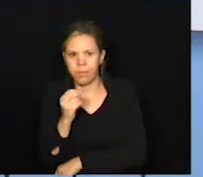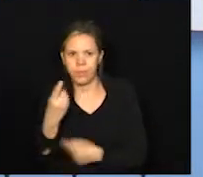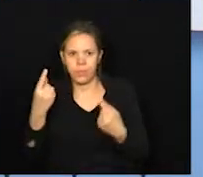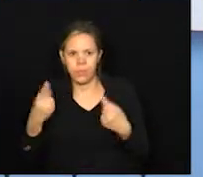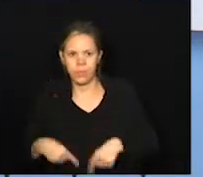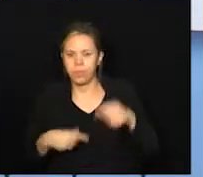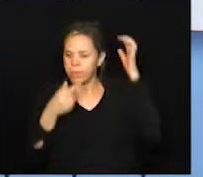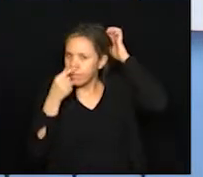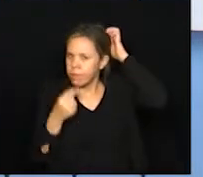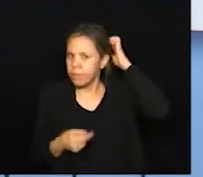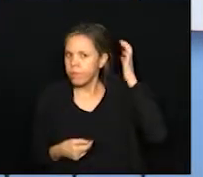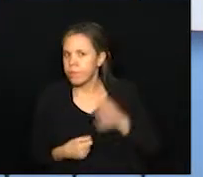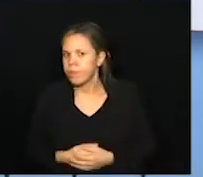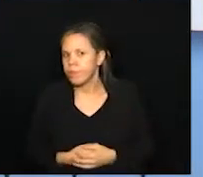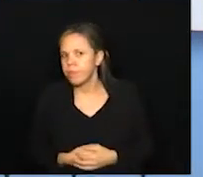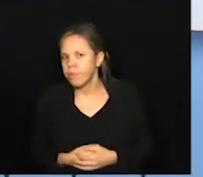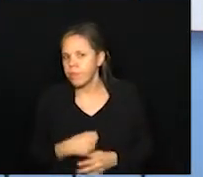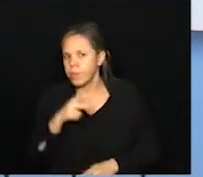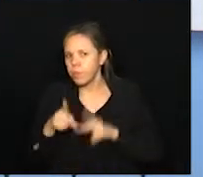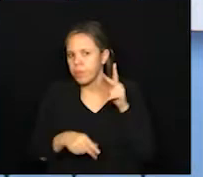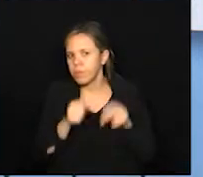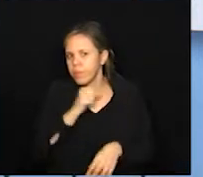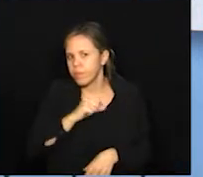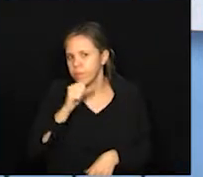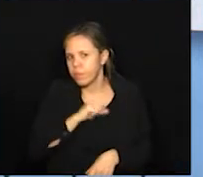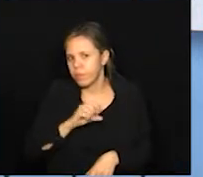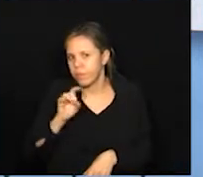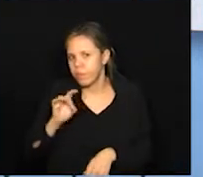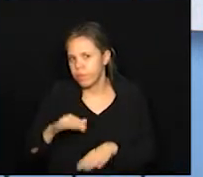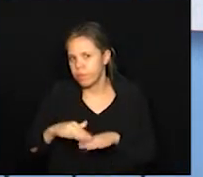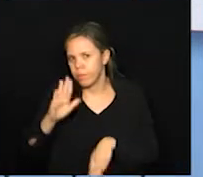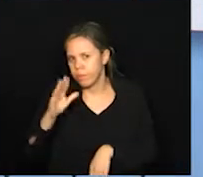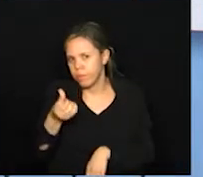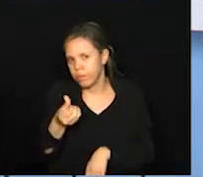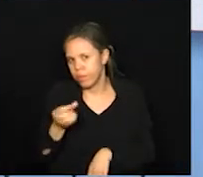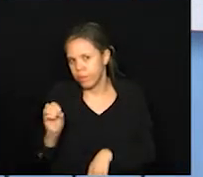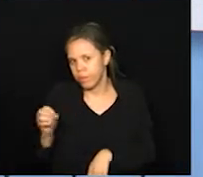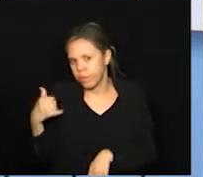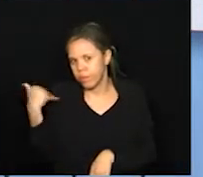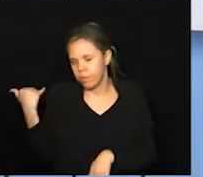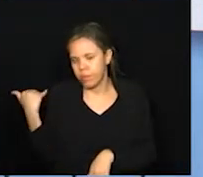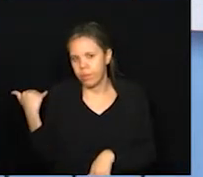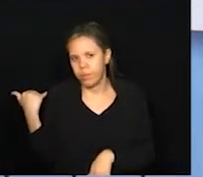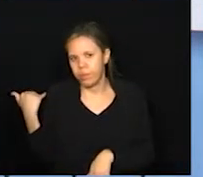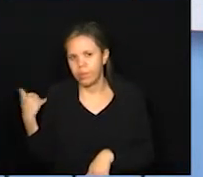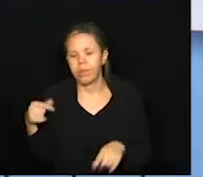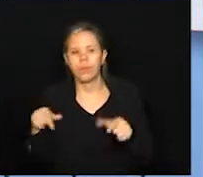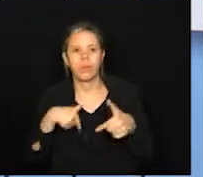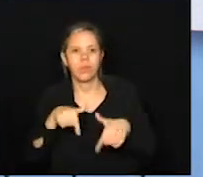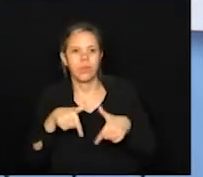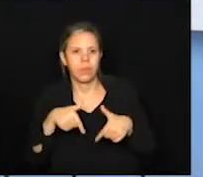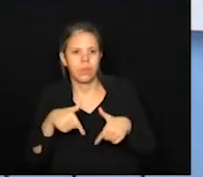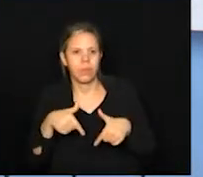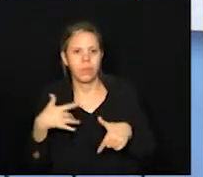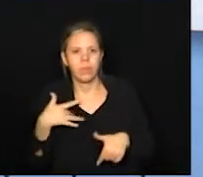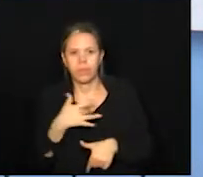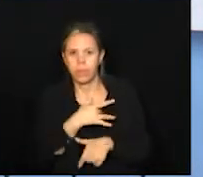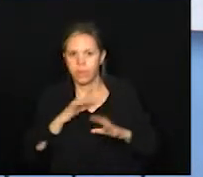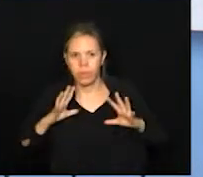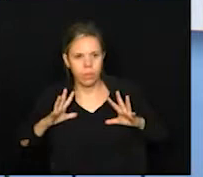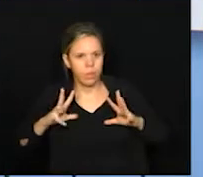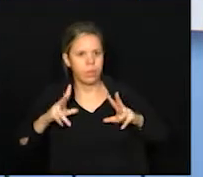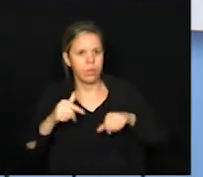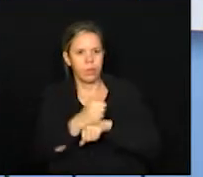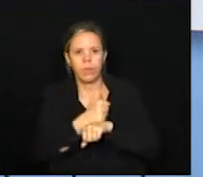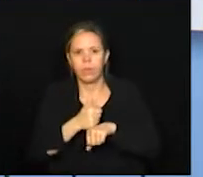a influenza, é para os idosos a partir de 60 anos e trabalhadores da saúde, todas